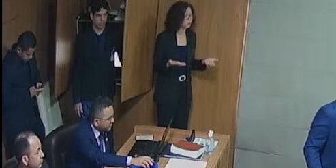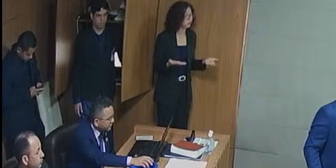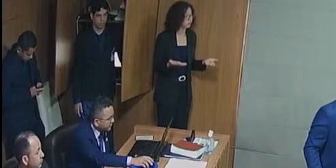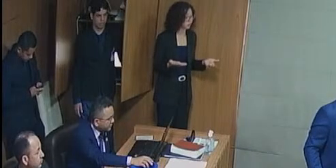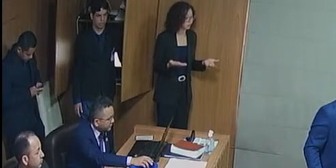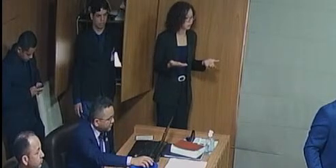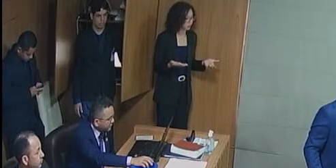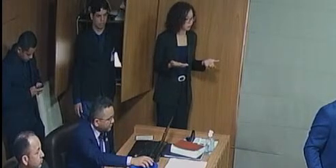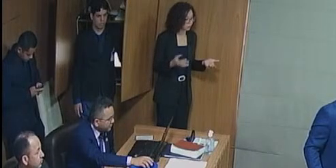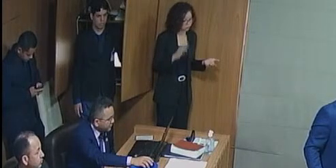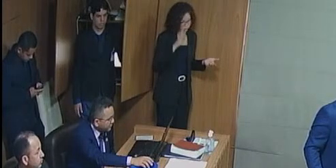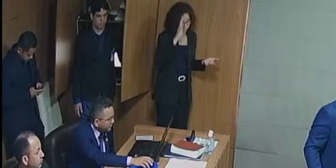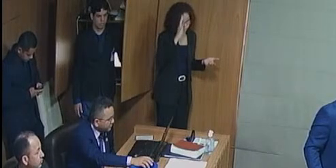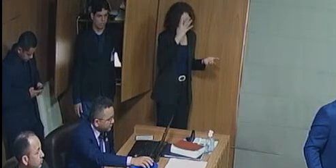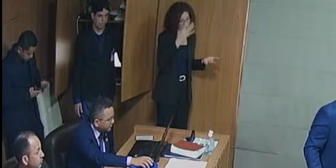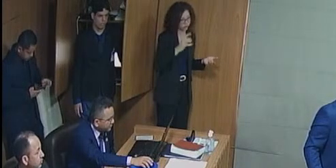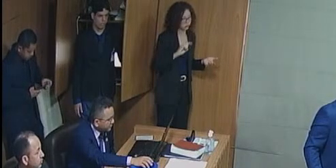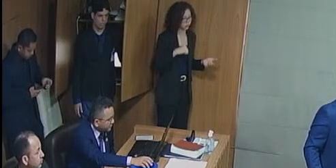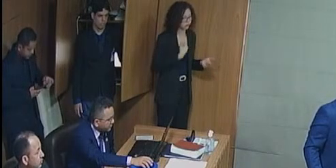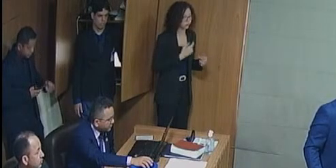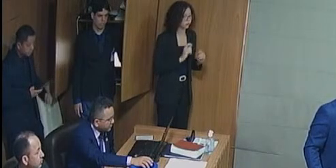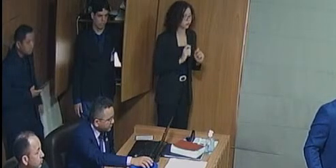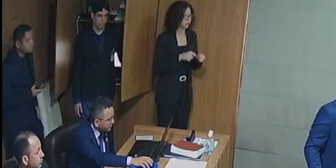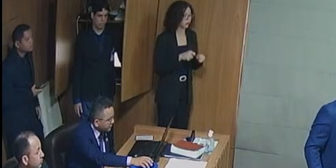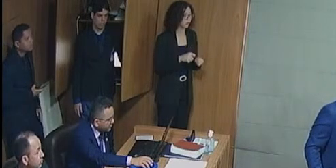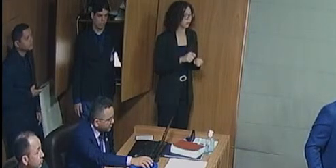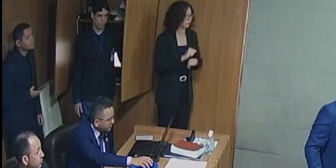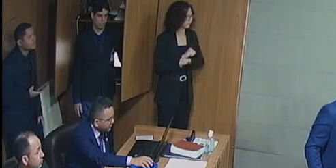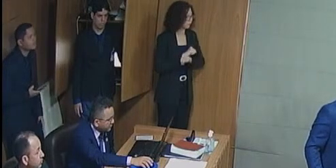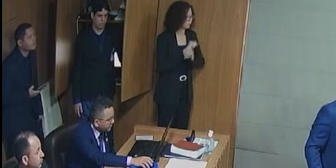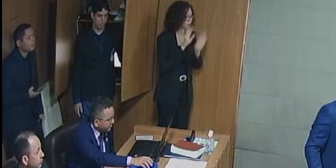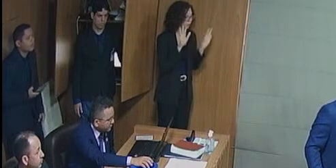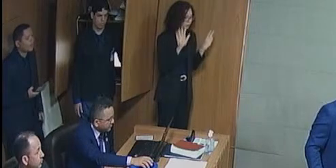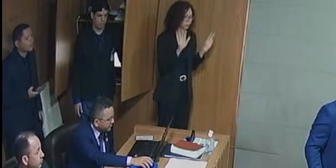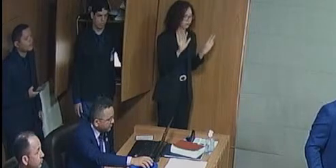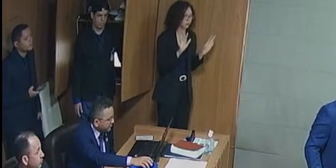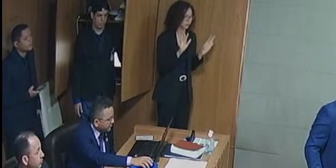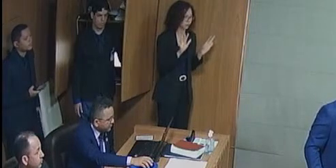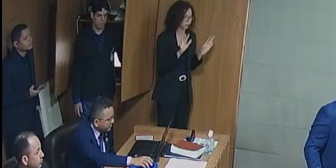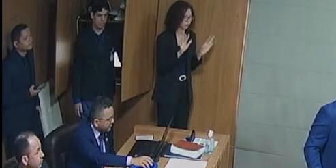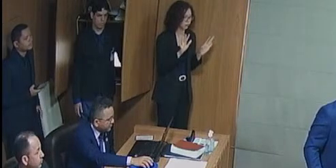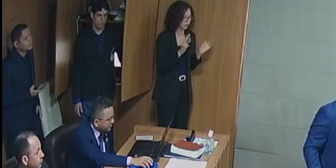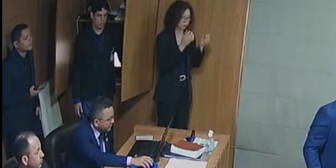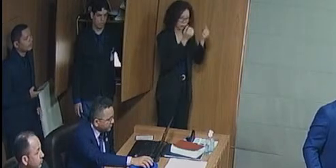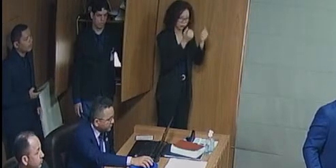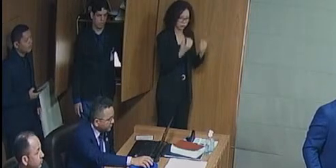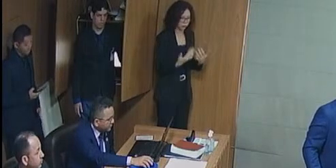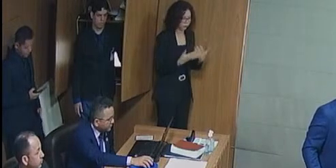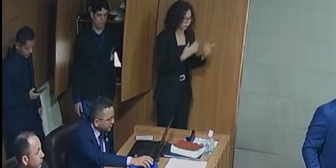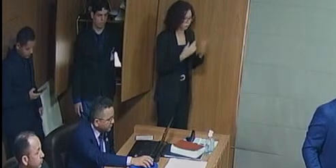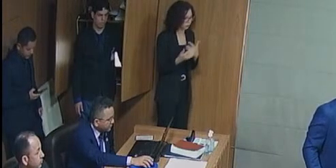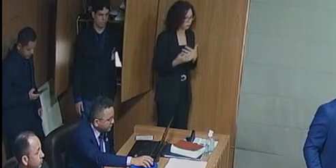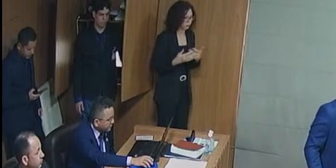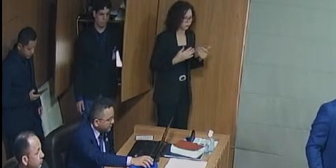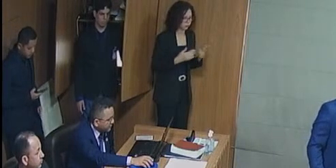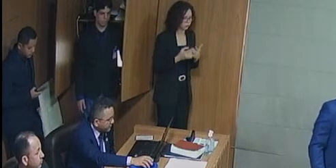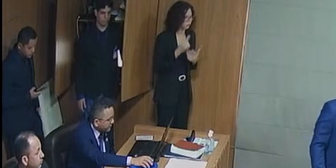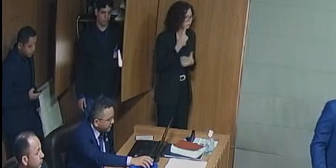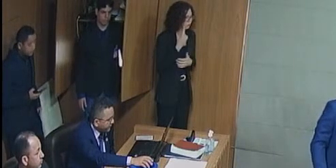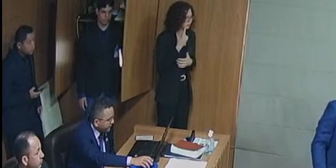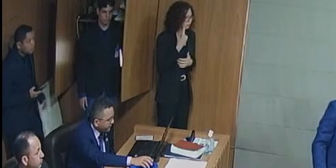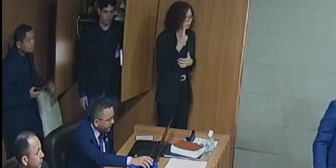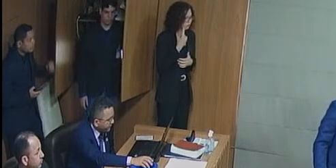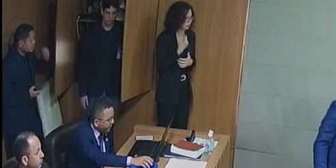a saída para que a gente pudesse de forma Clara esclarecer qualquer dúvida e me deixar